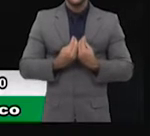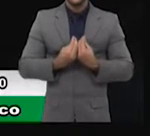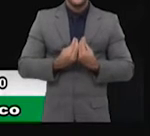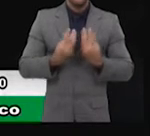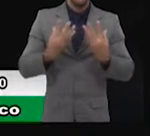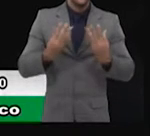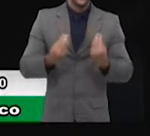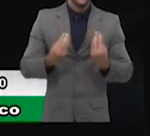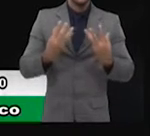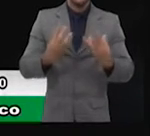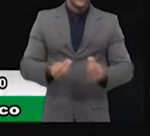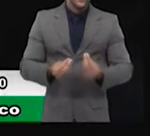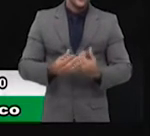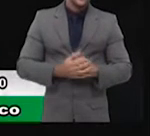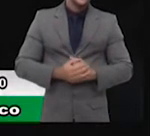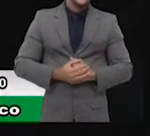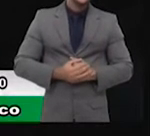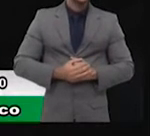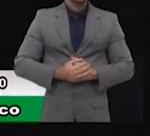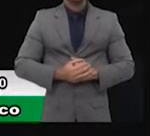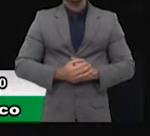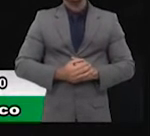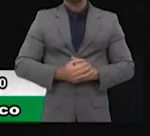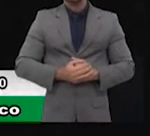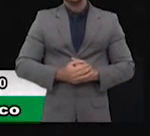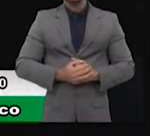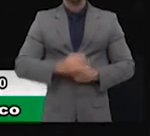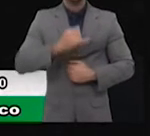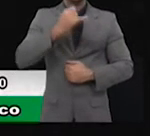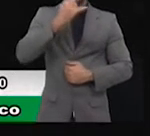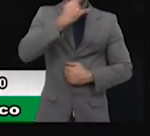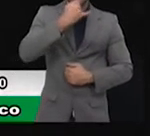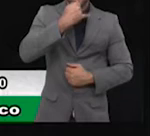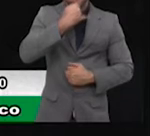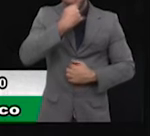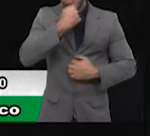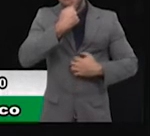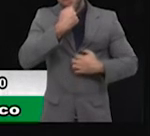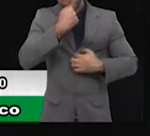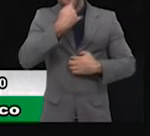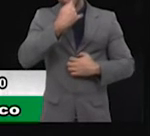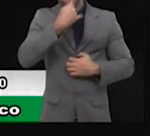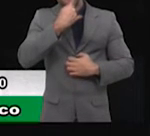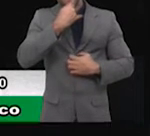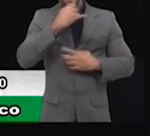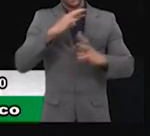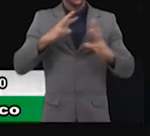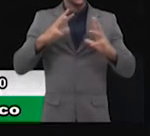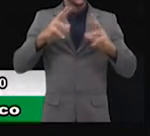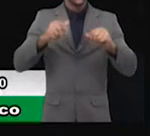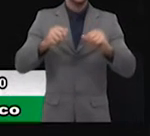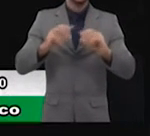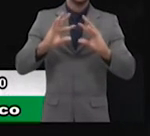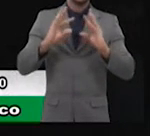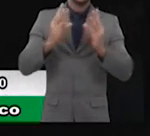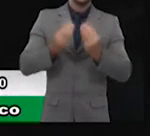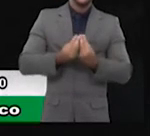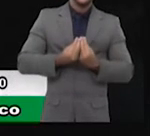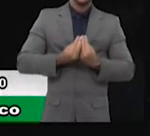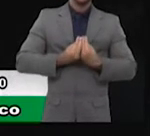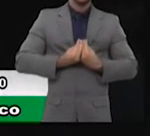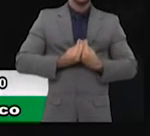muito, como eu posso falar, muita tristeza, né, para todas as famílias,